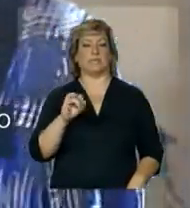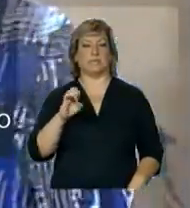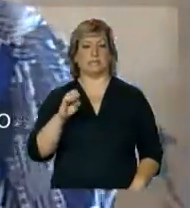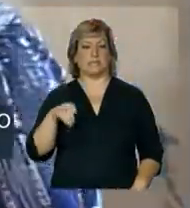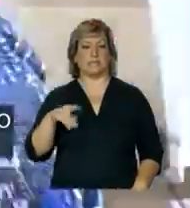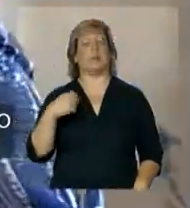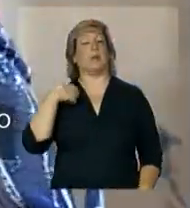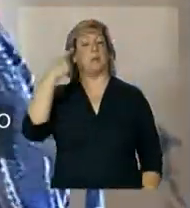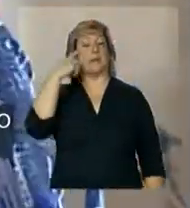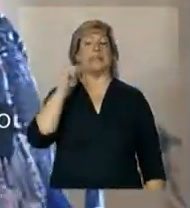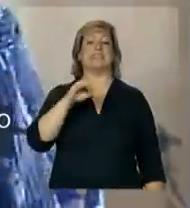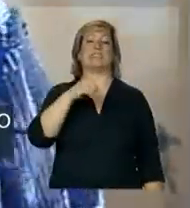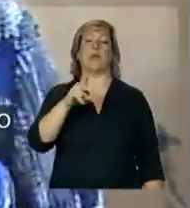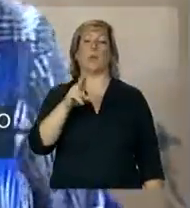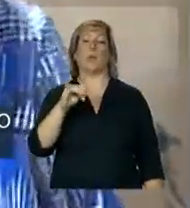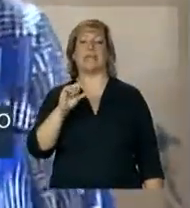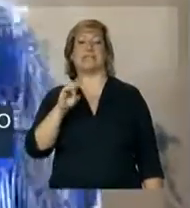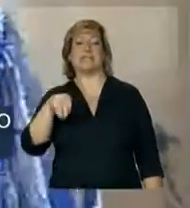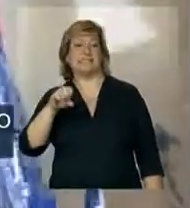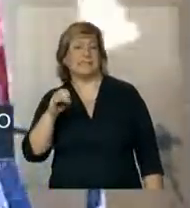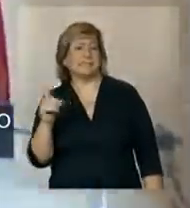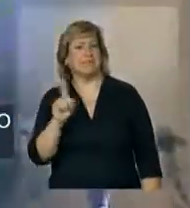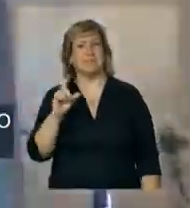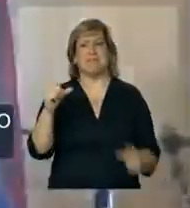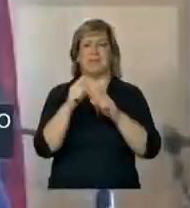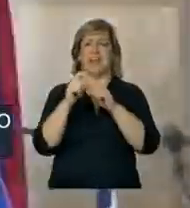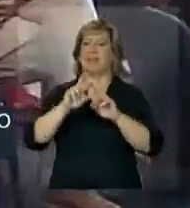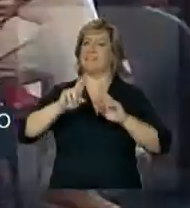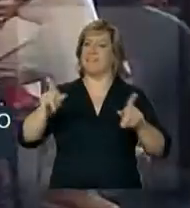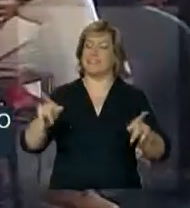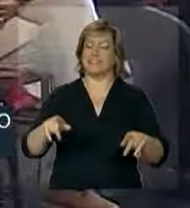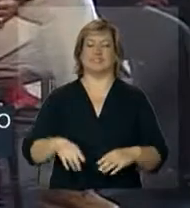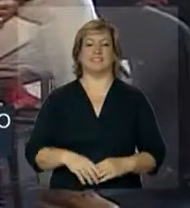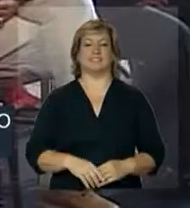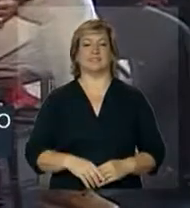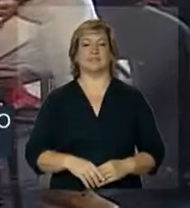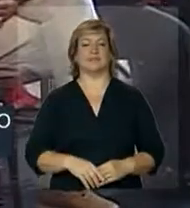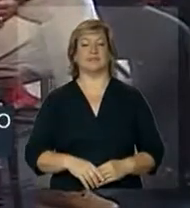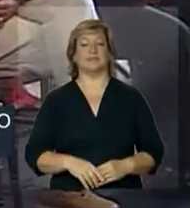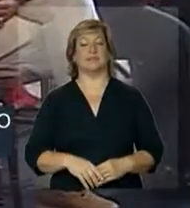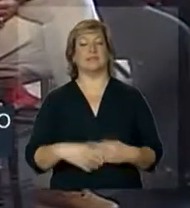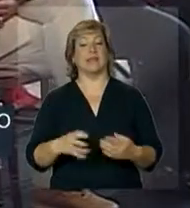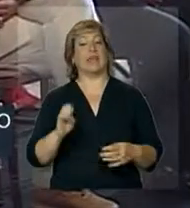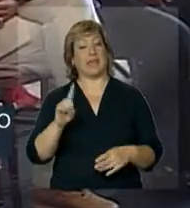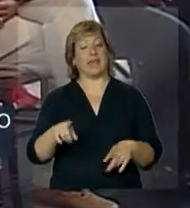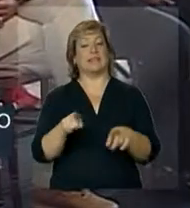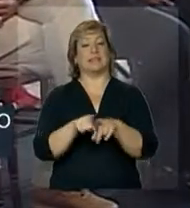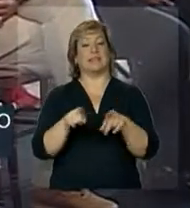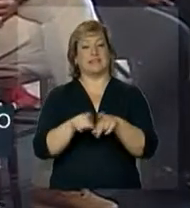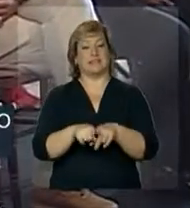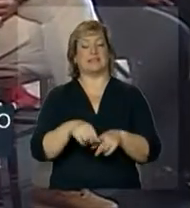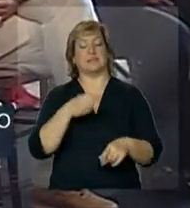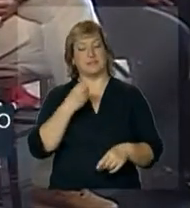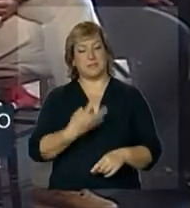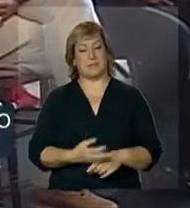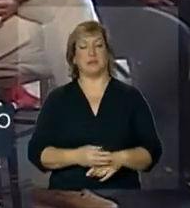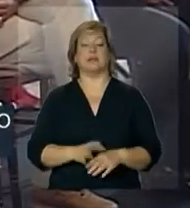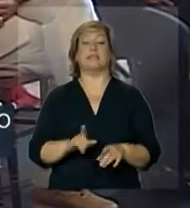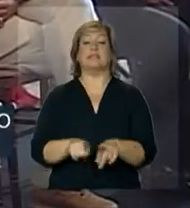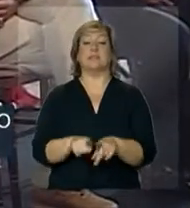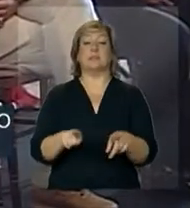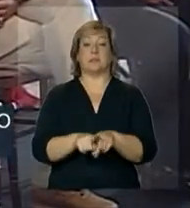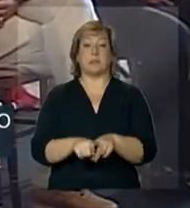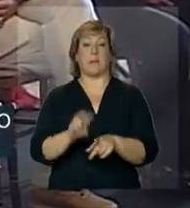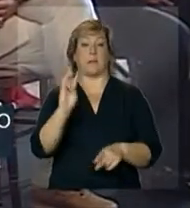são luizenses, mas não é. E é também, ótimo. E também